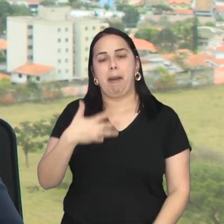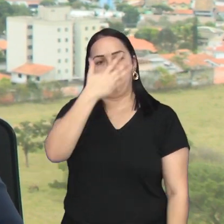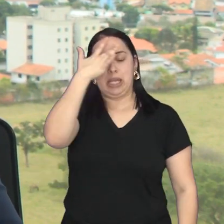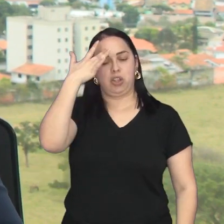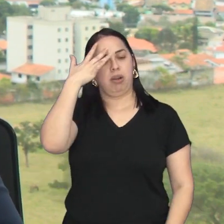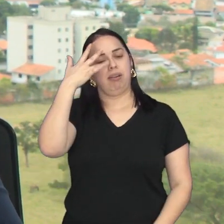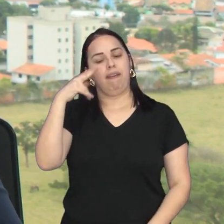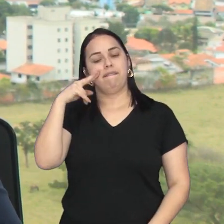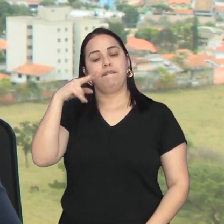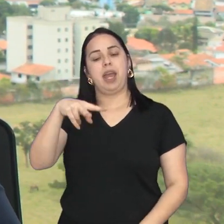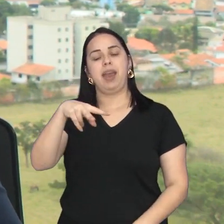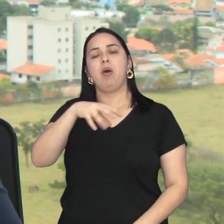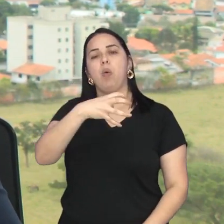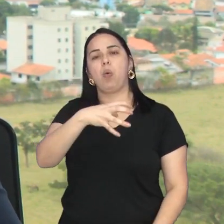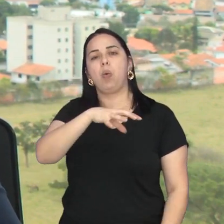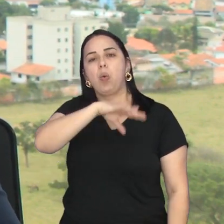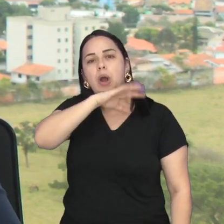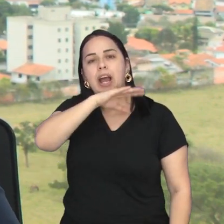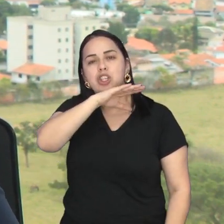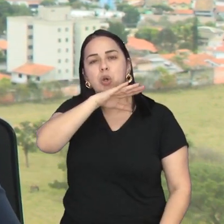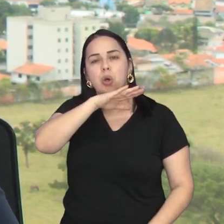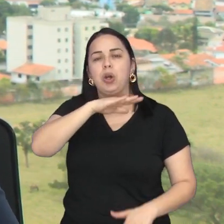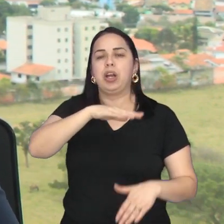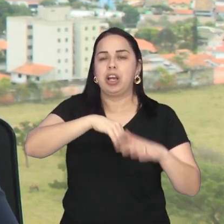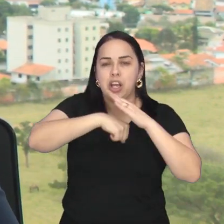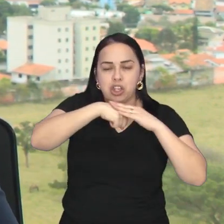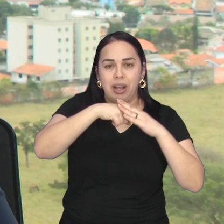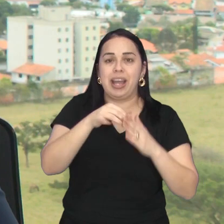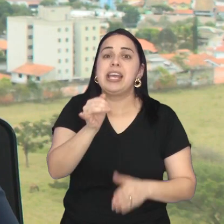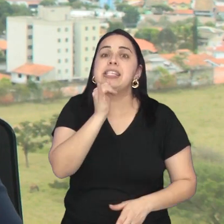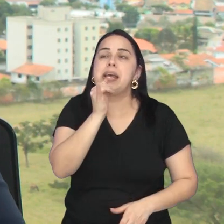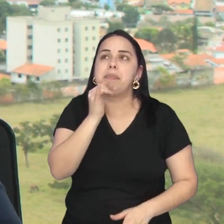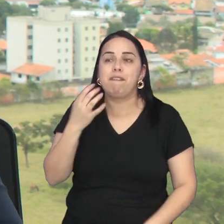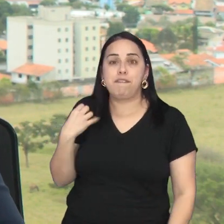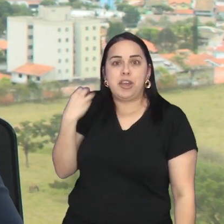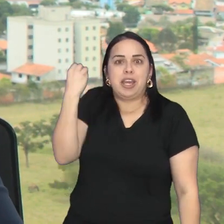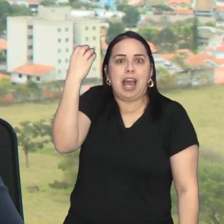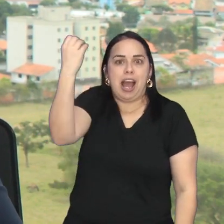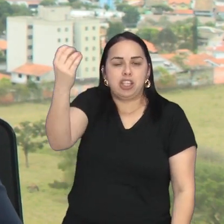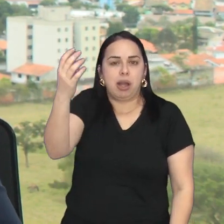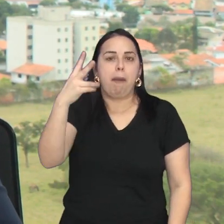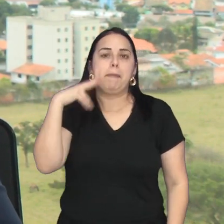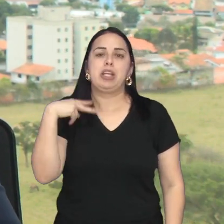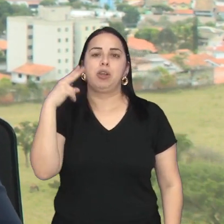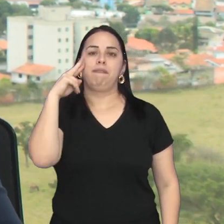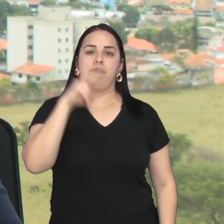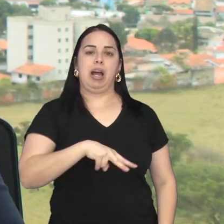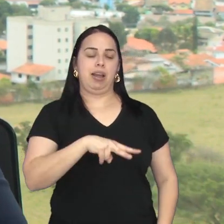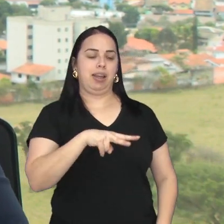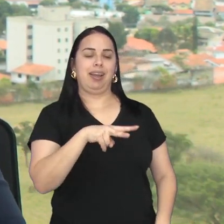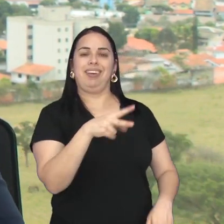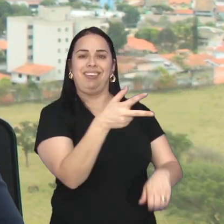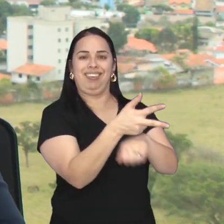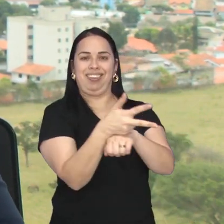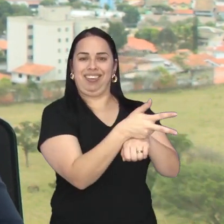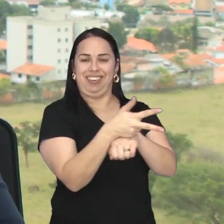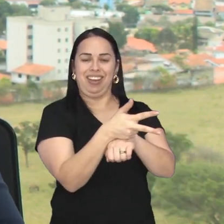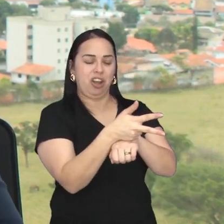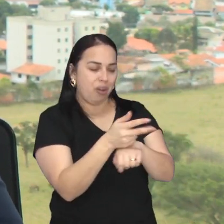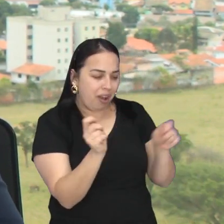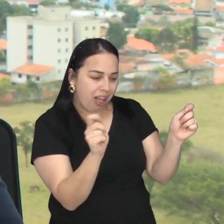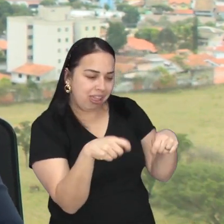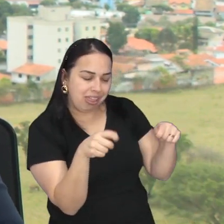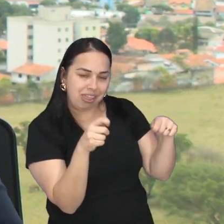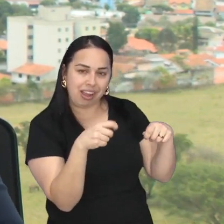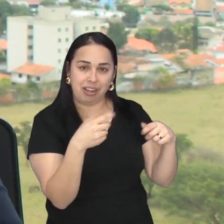ele ouve o pet através da tecnologia mesmo estando fora do país aí viajando que é o caso de alguns executivos que tem Pet e ficam lá